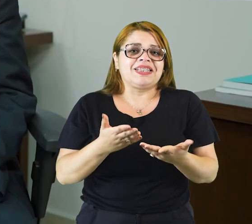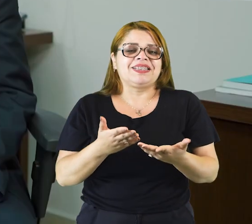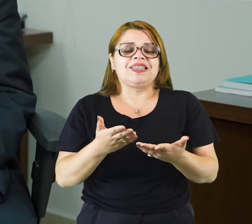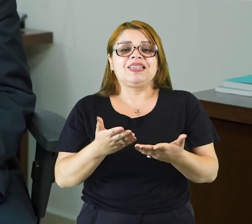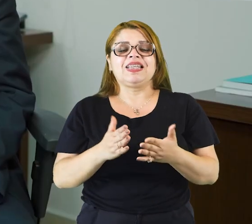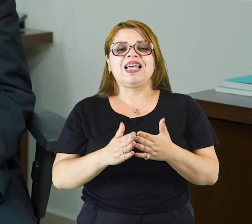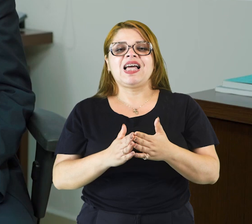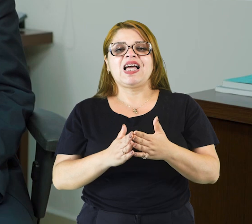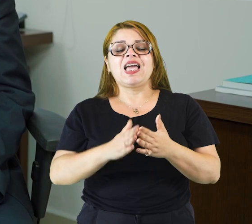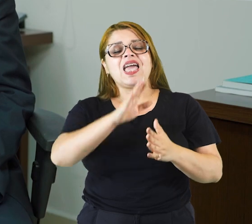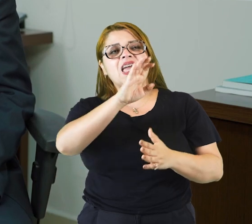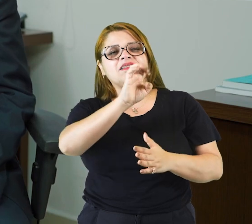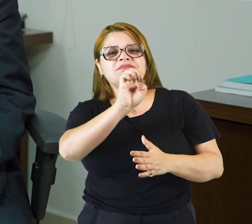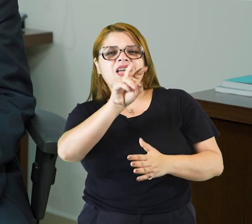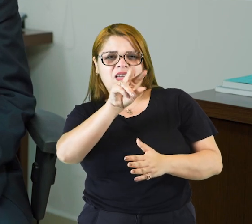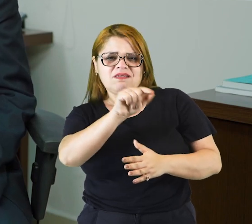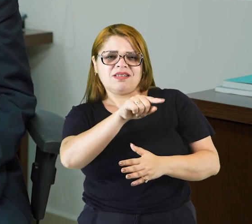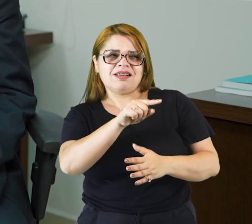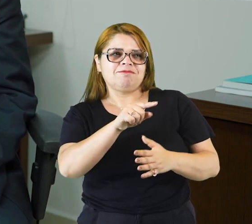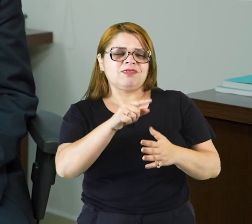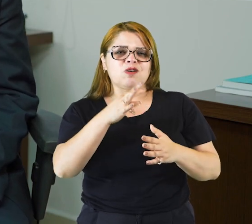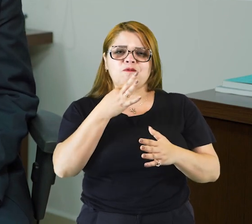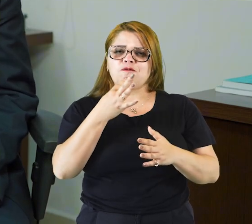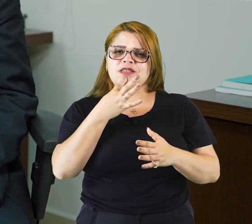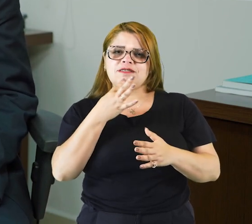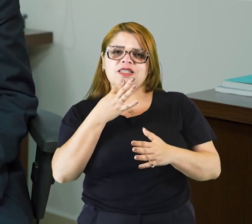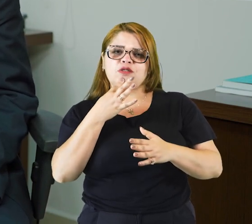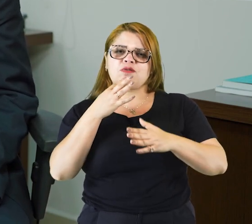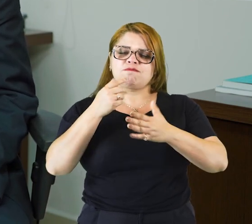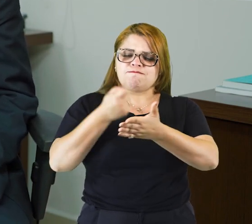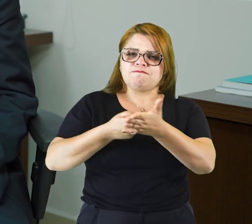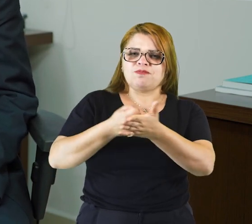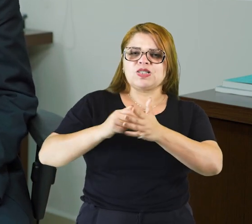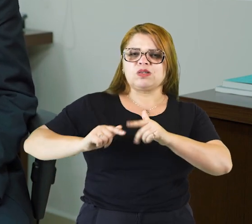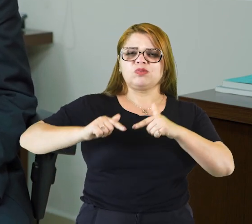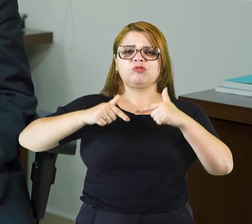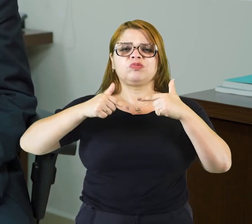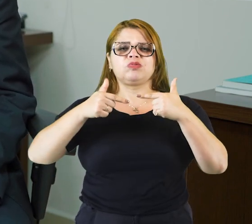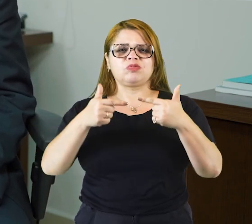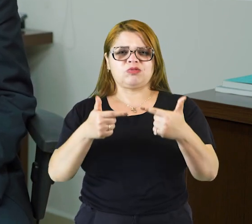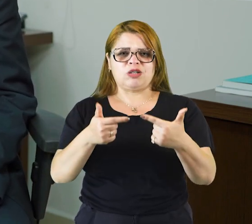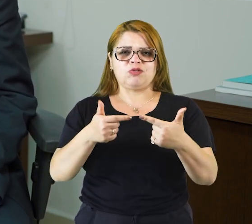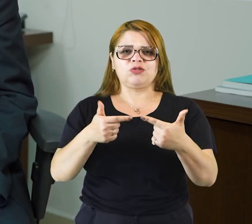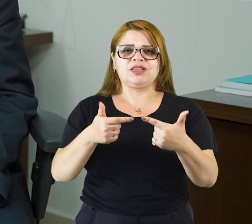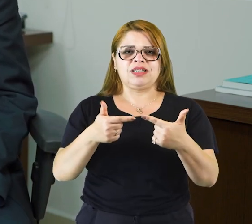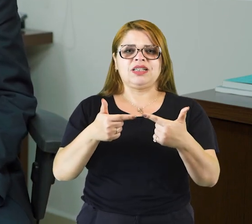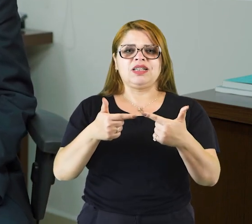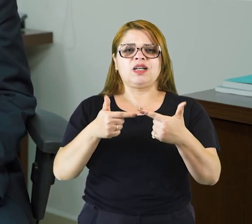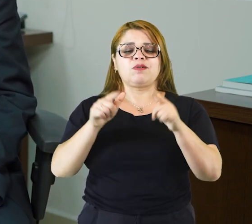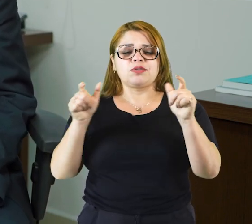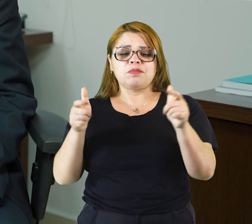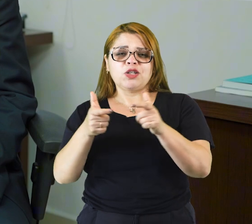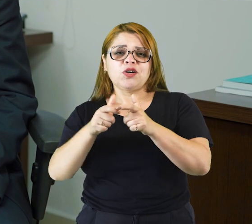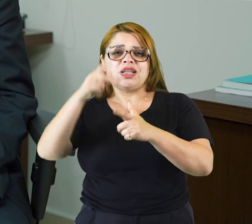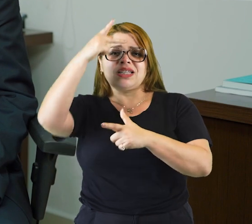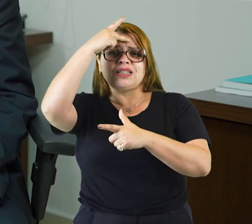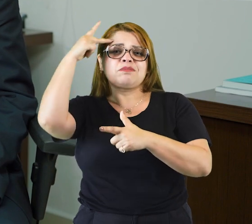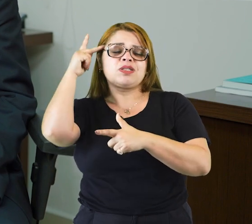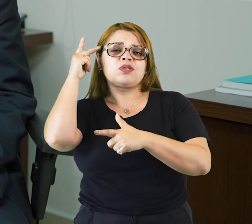A desembargadora Eva, ela é muito conhecida pelo empenho com que ela se dedica às causas das